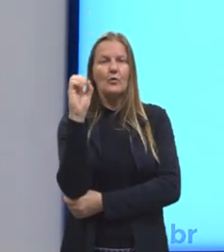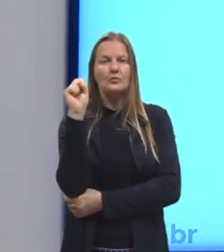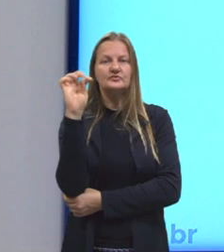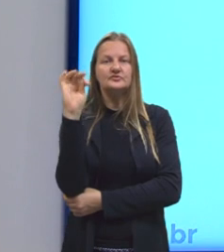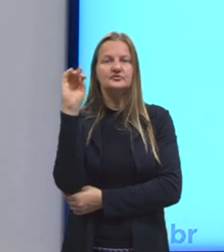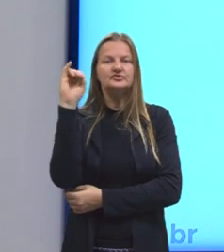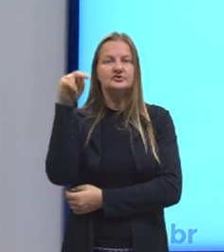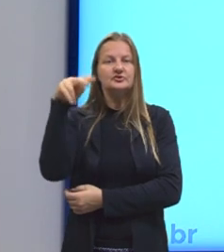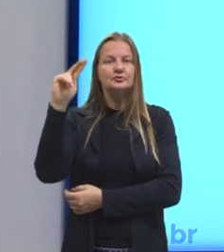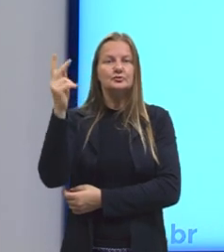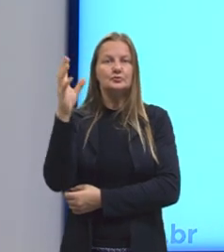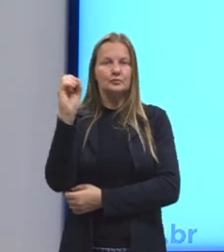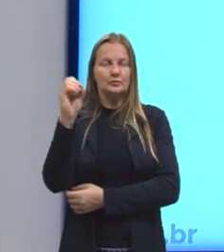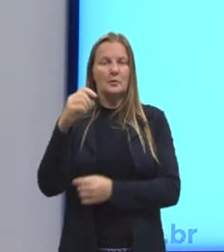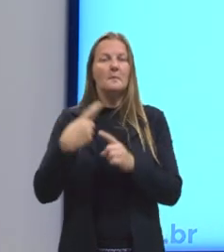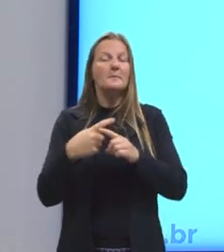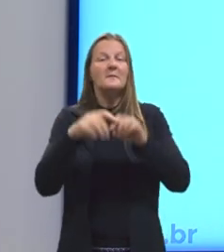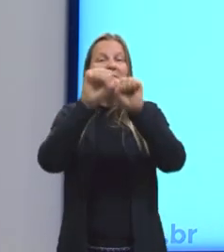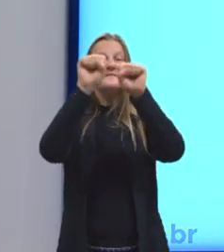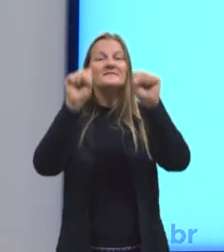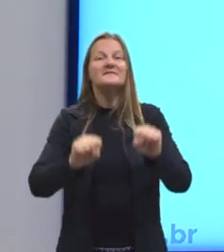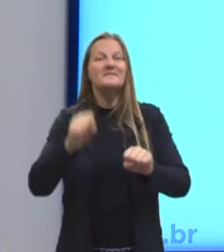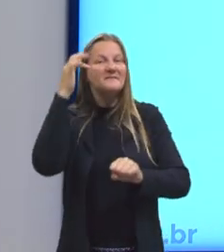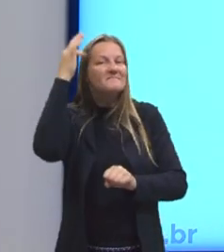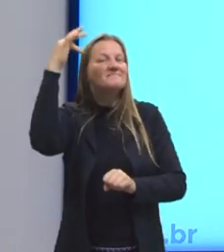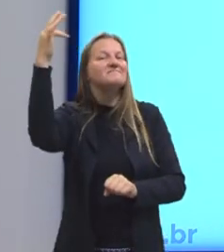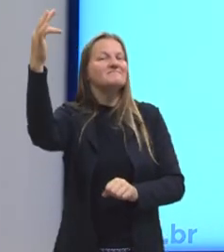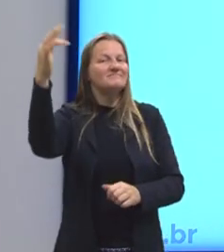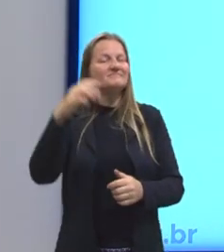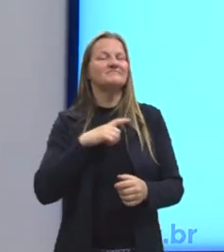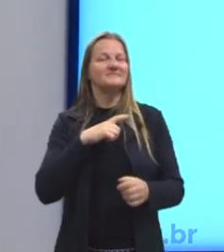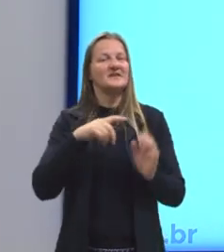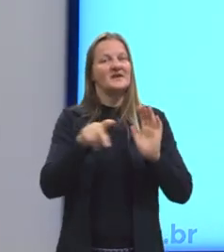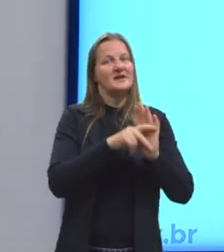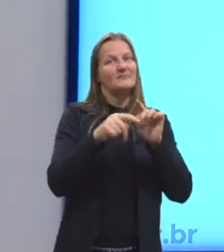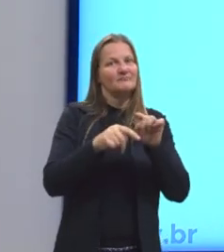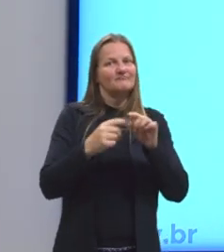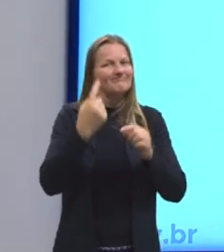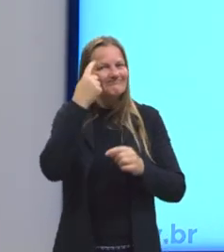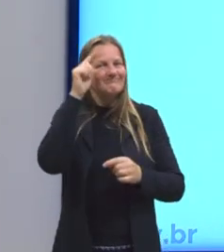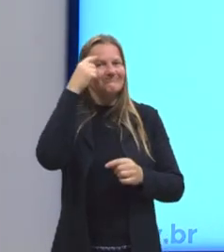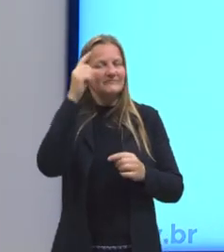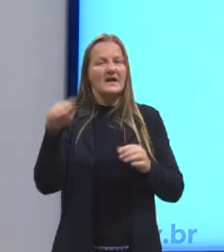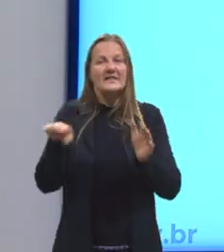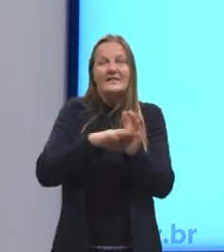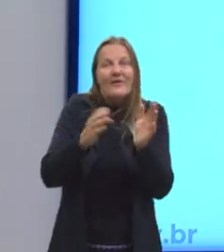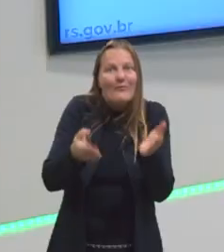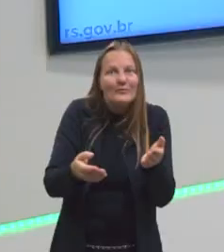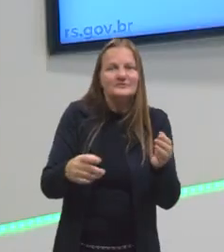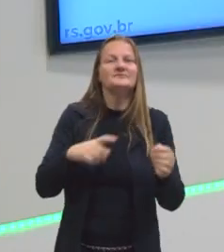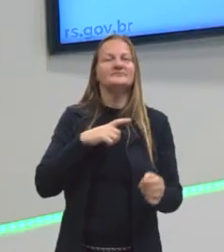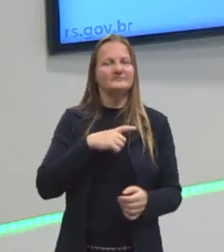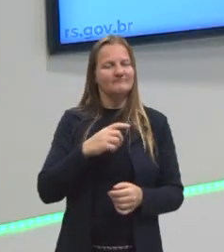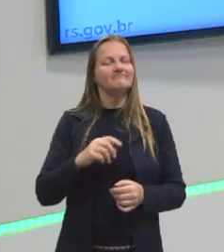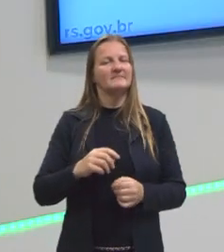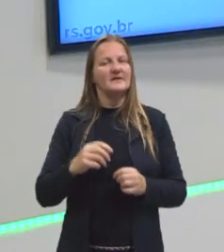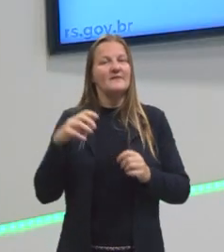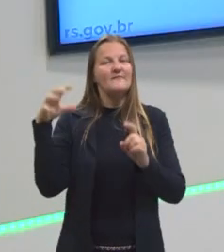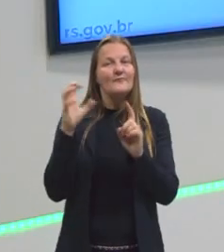sua né por todo o seu sistema filosófico que perpassa até os dias de hoje Se nós observamos